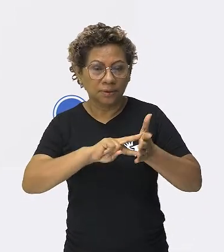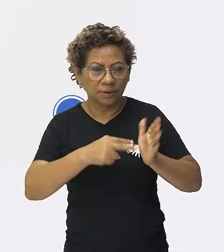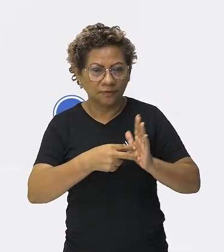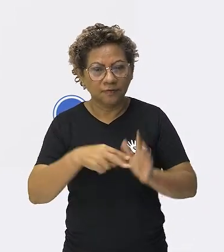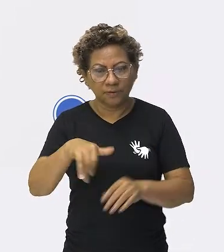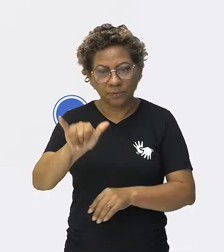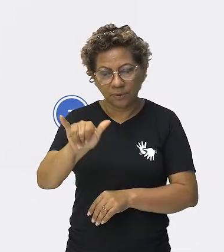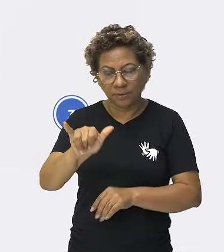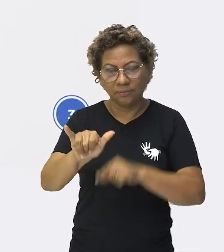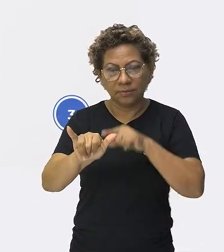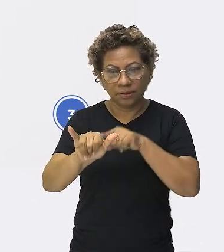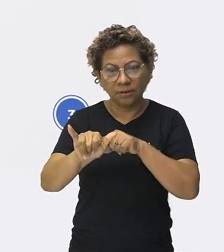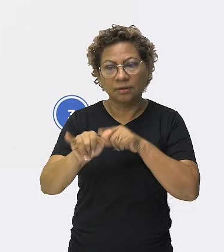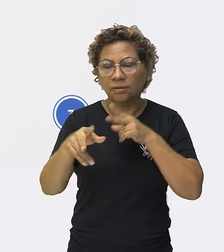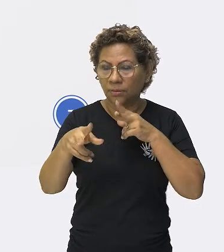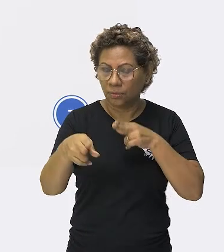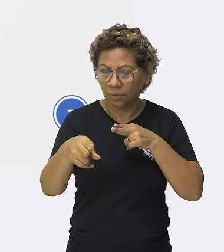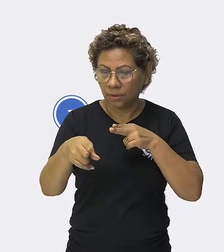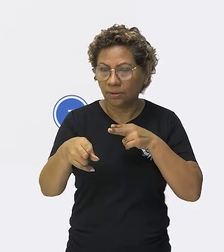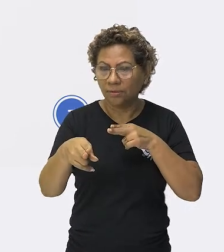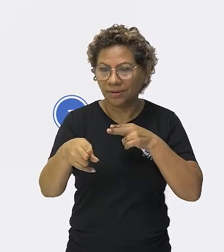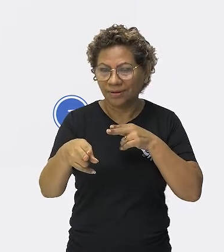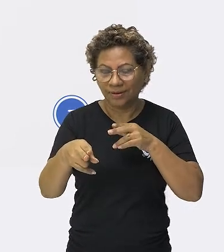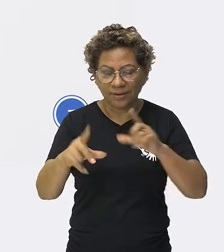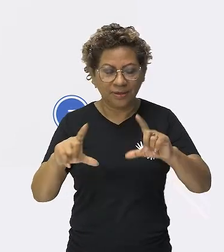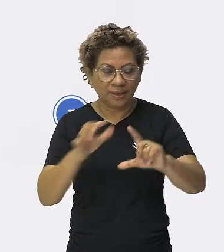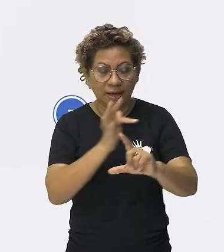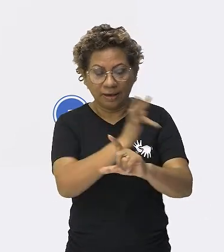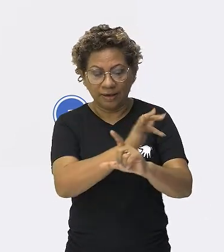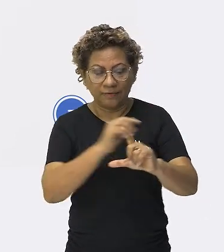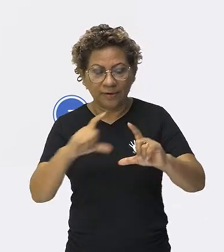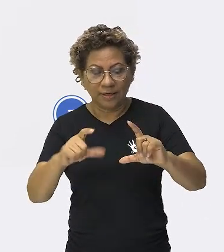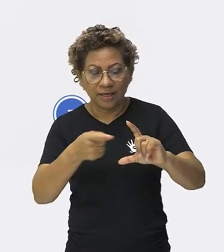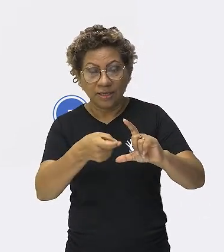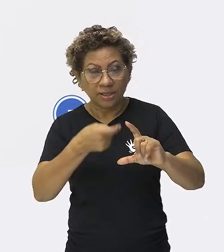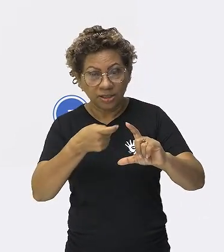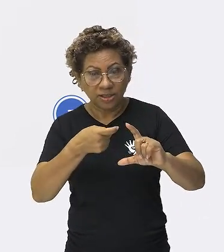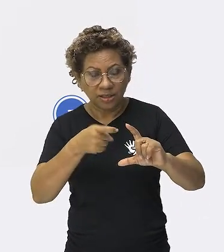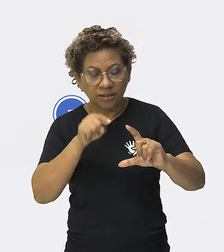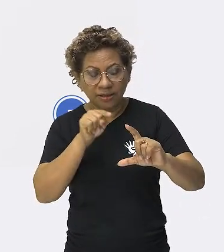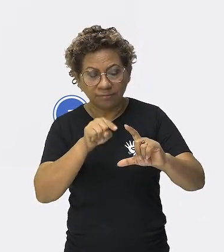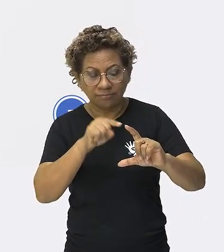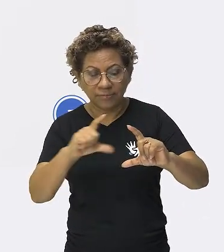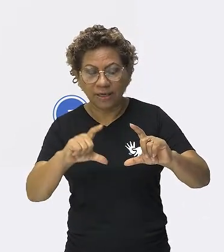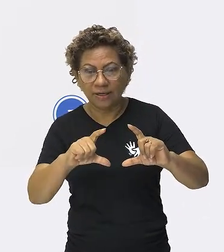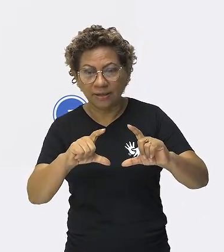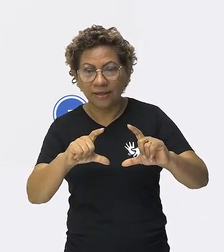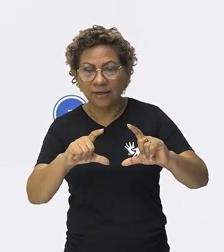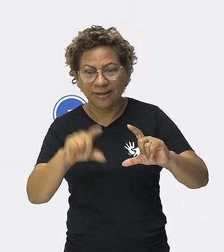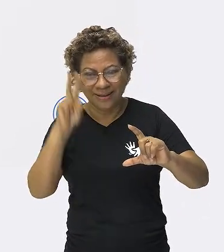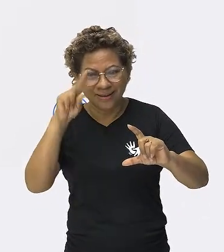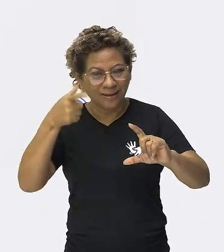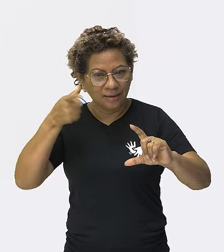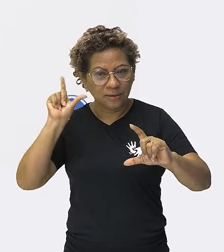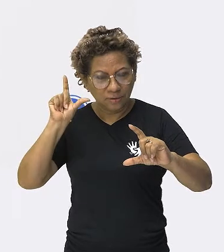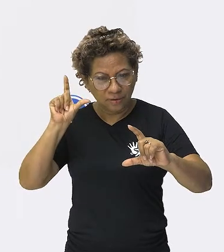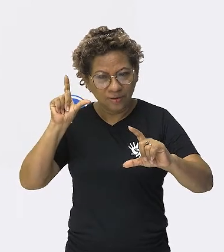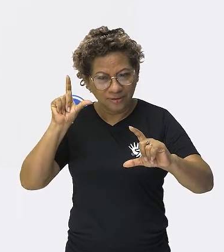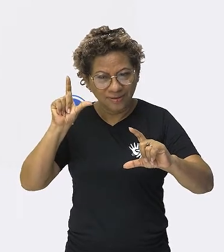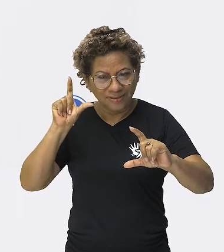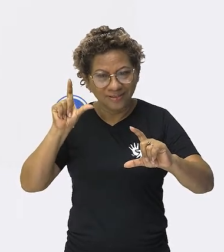tá, que f de x. Então, quando você vê y, saiba que significa também f de x, tá? F de x ou